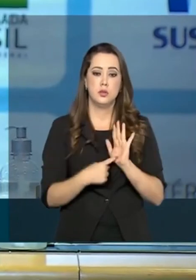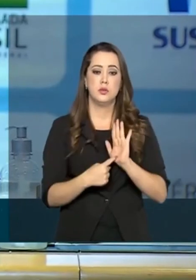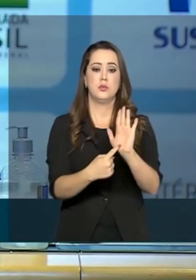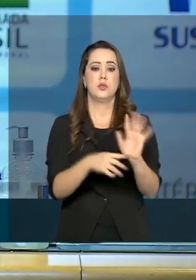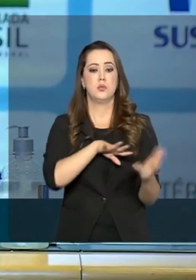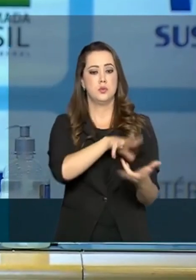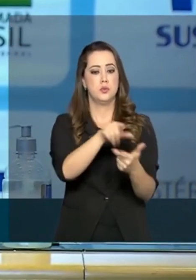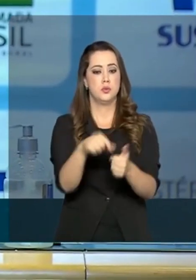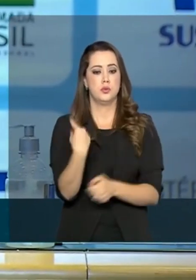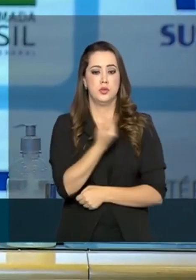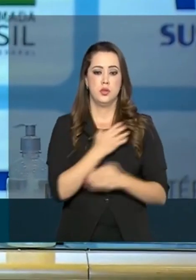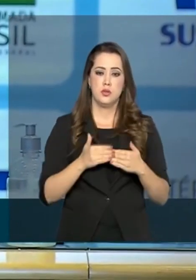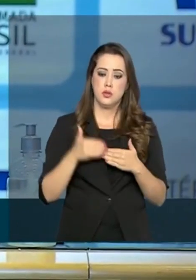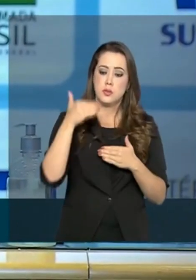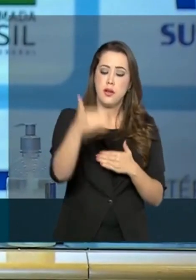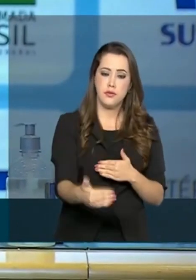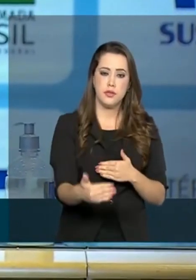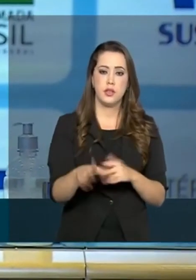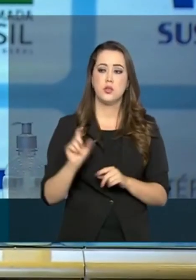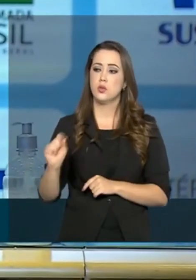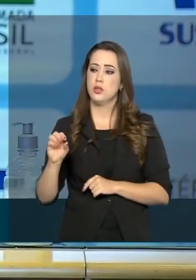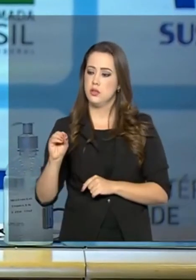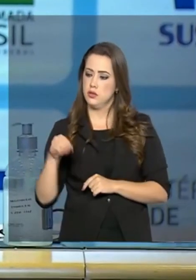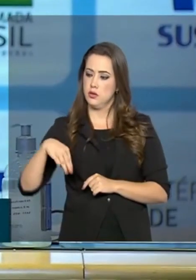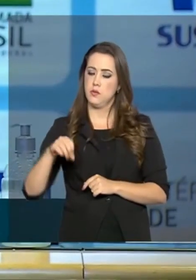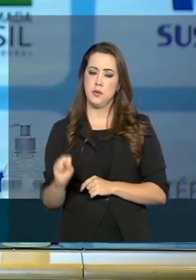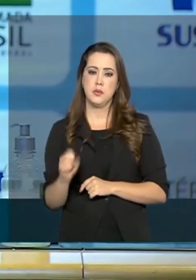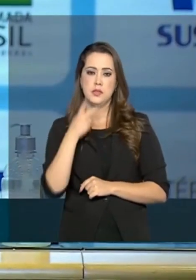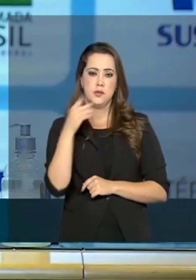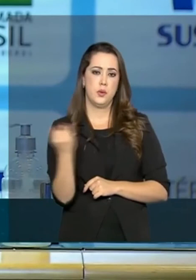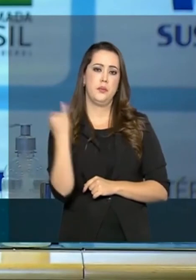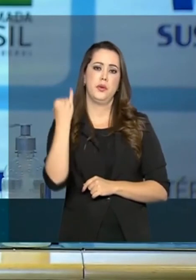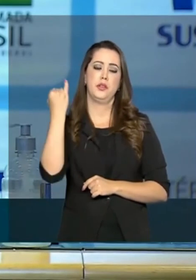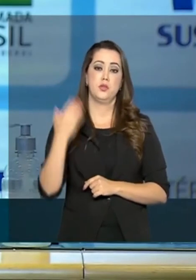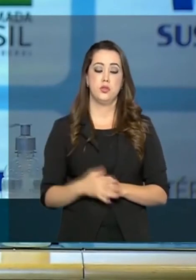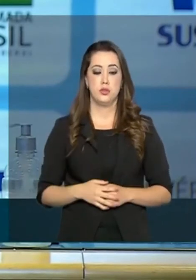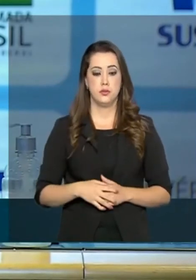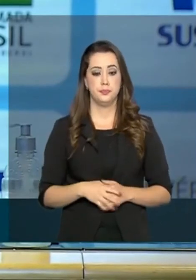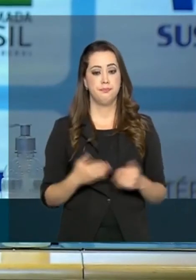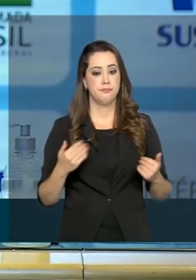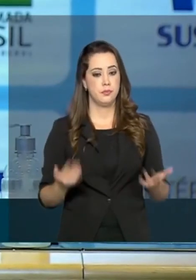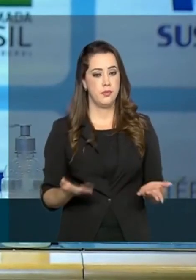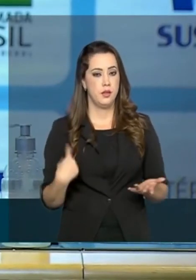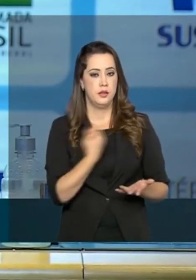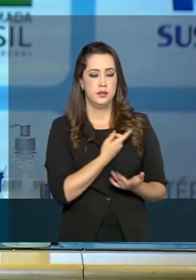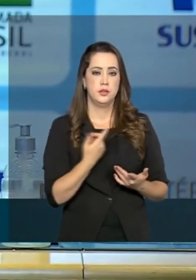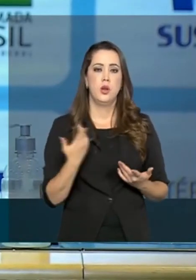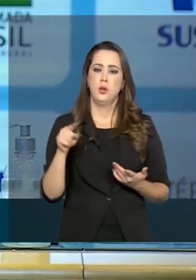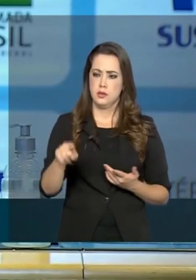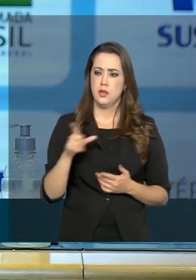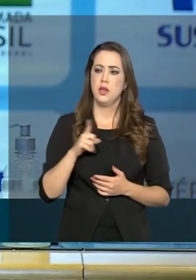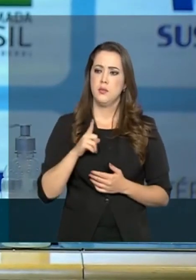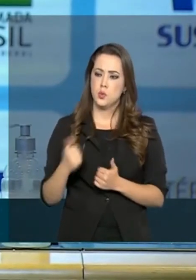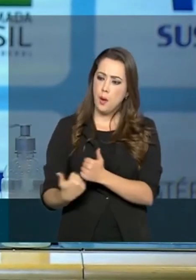o mundo que nós estamos à frente daquilo que a OMS destacou como relevante. E devemos isso ao empenho dos